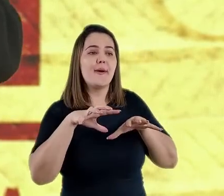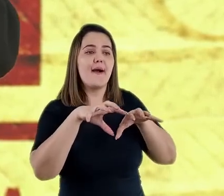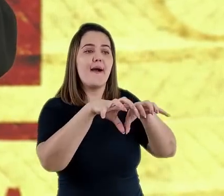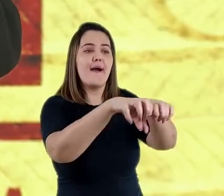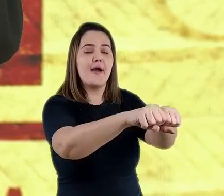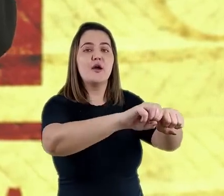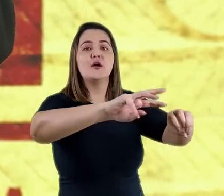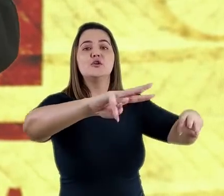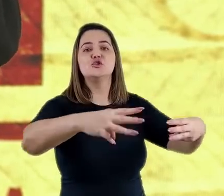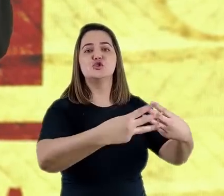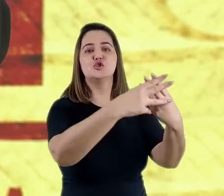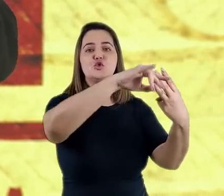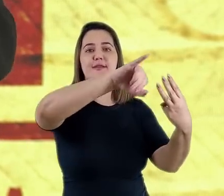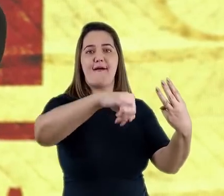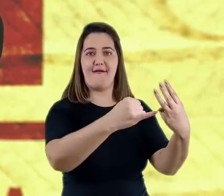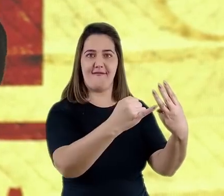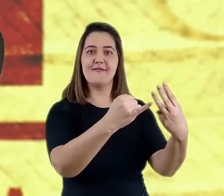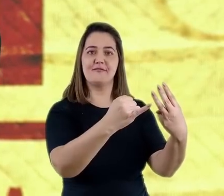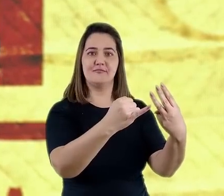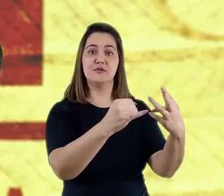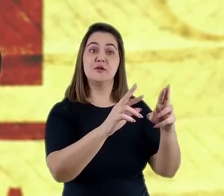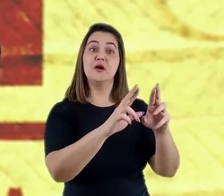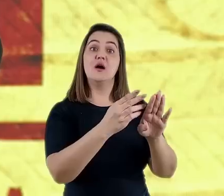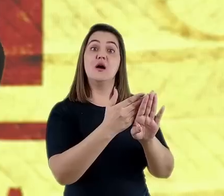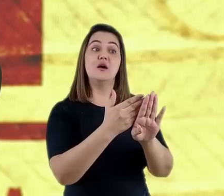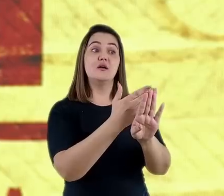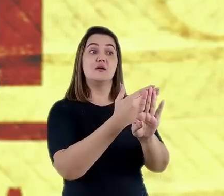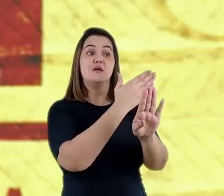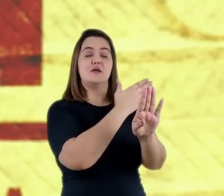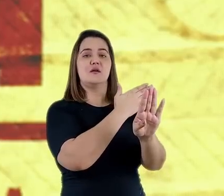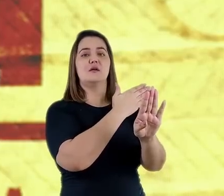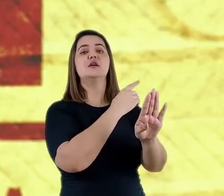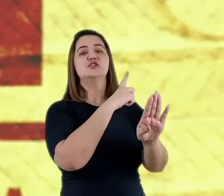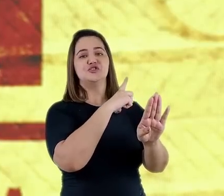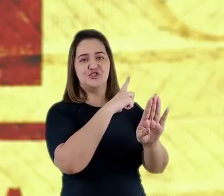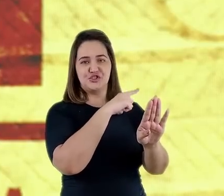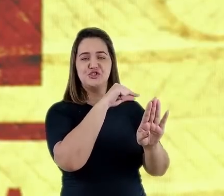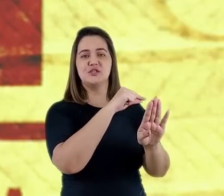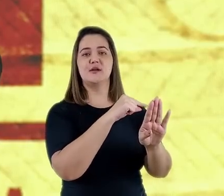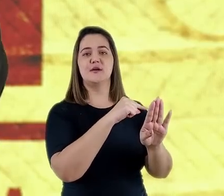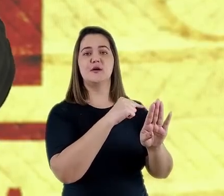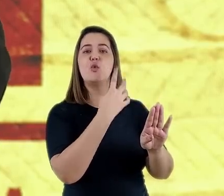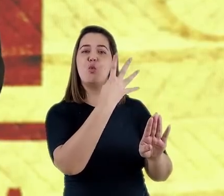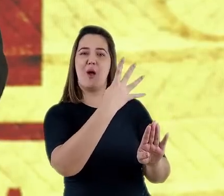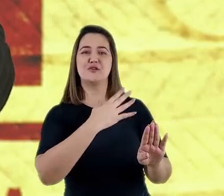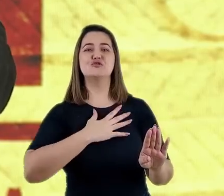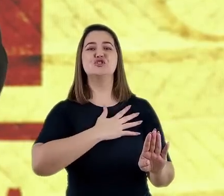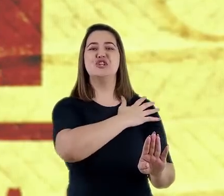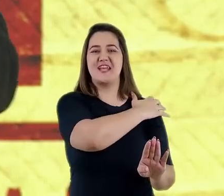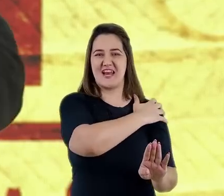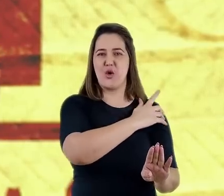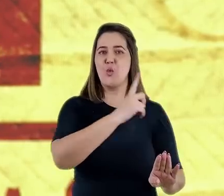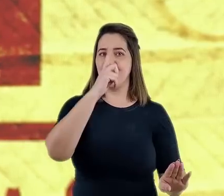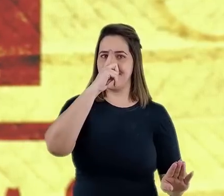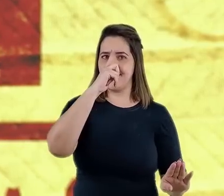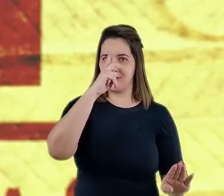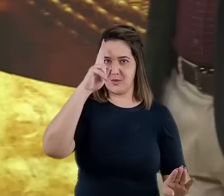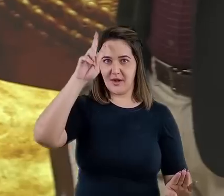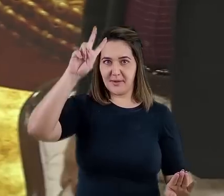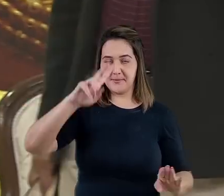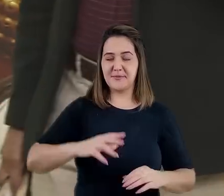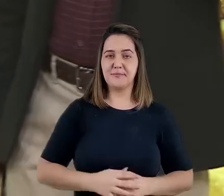Judá bem depois do reinado dos 4 generais de Alexandre, e não como uma extensão imediata de qualquer um